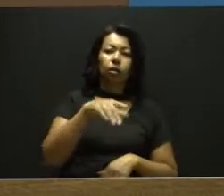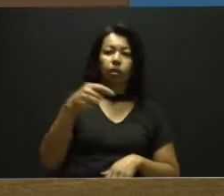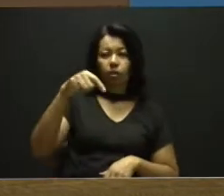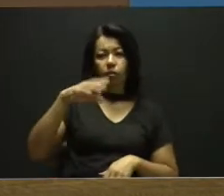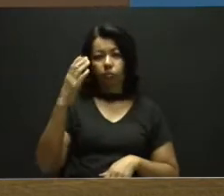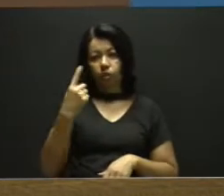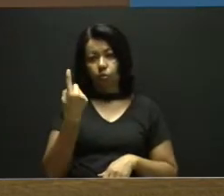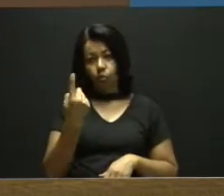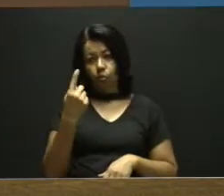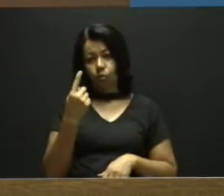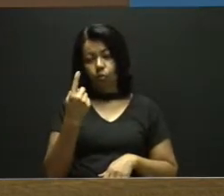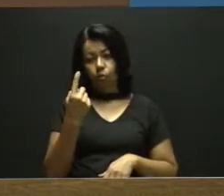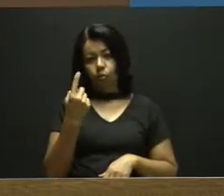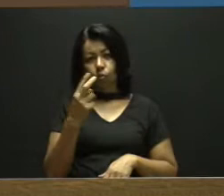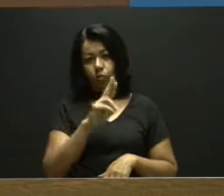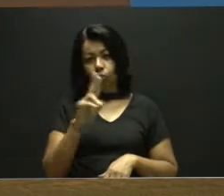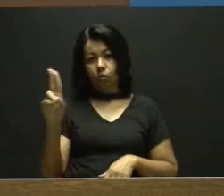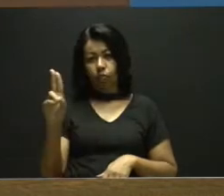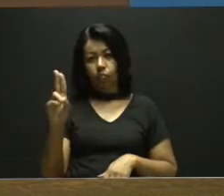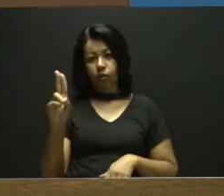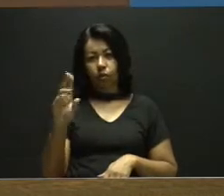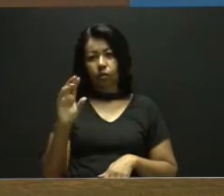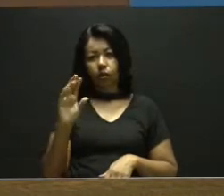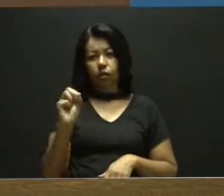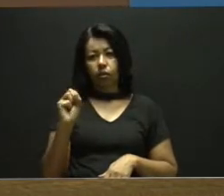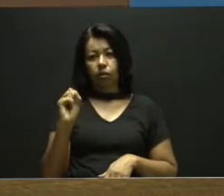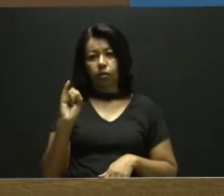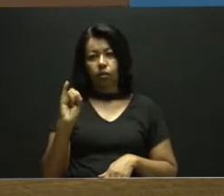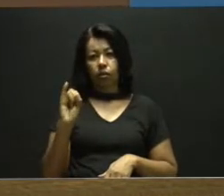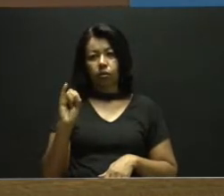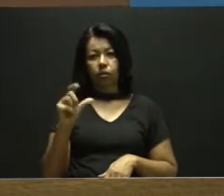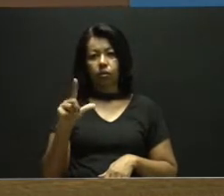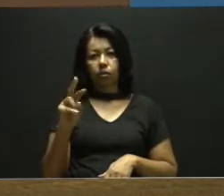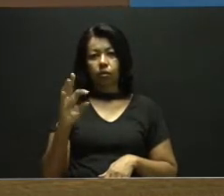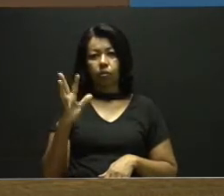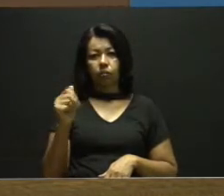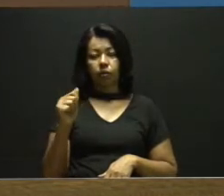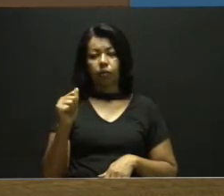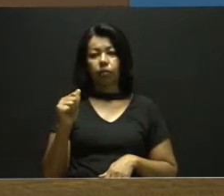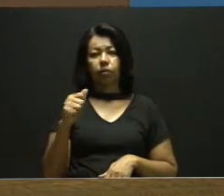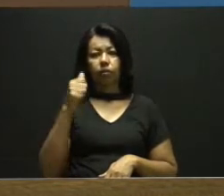único nome silvia da banda